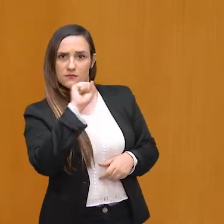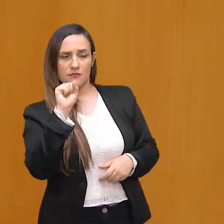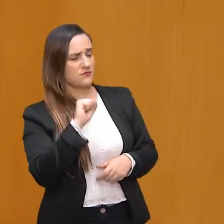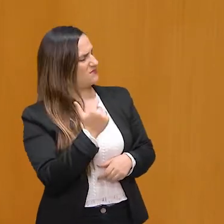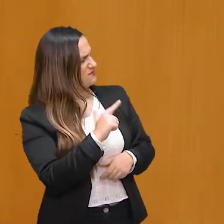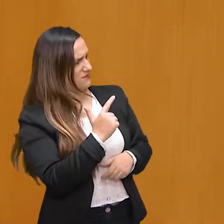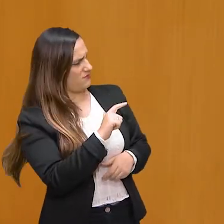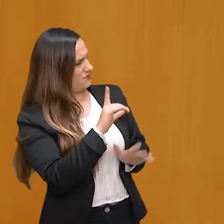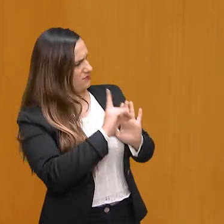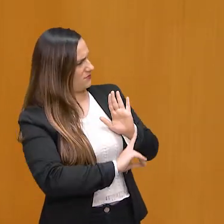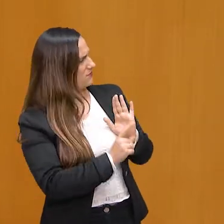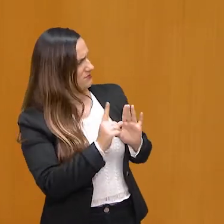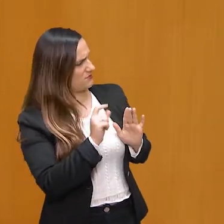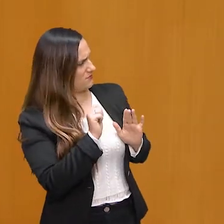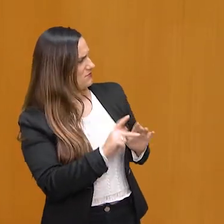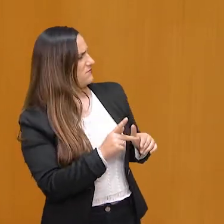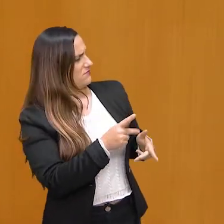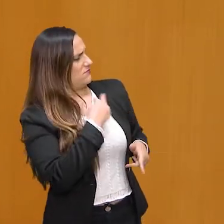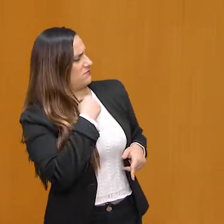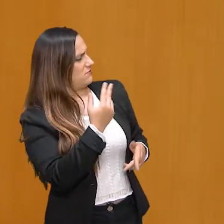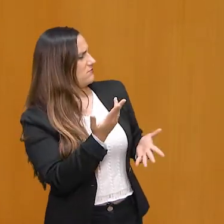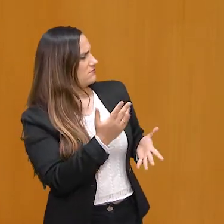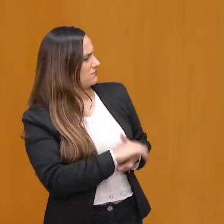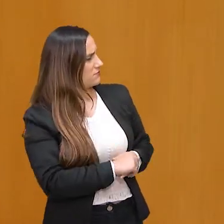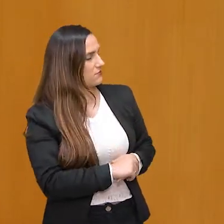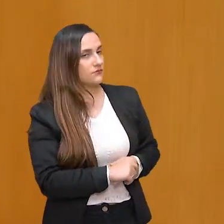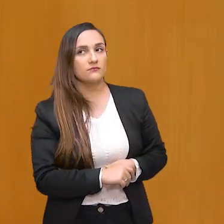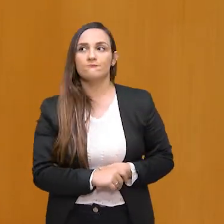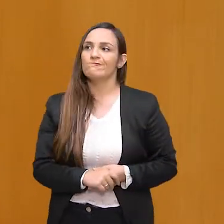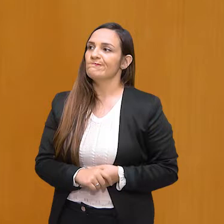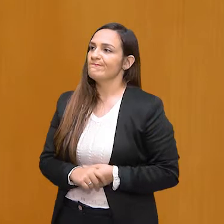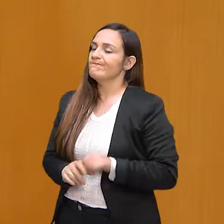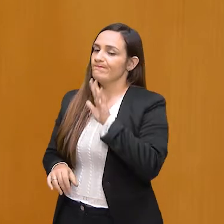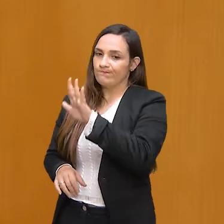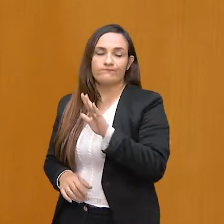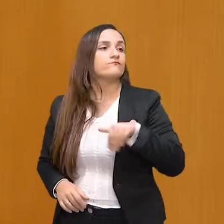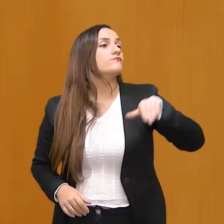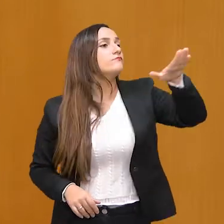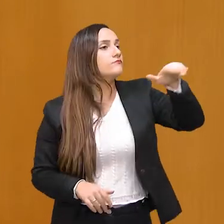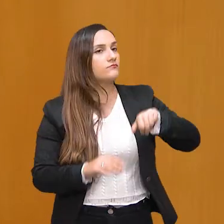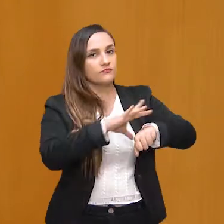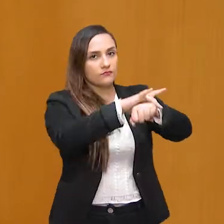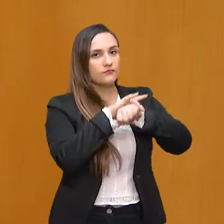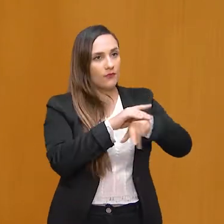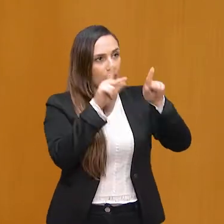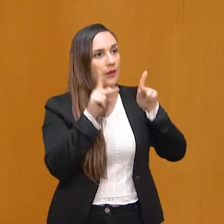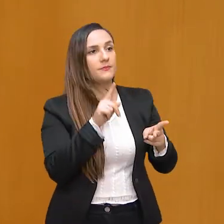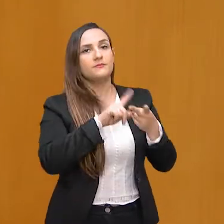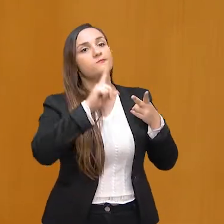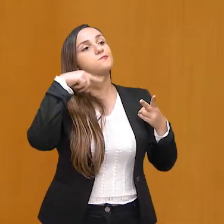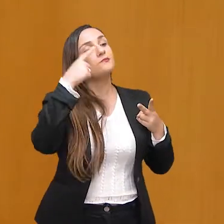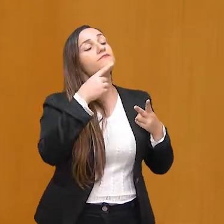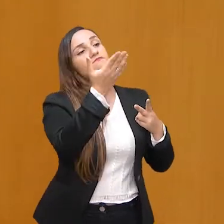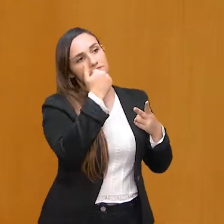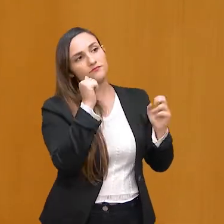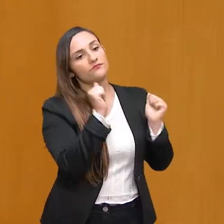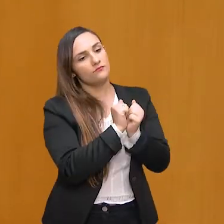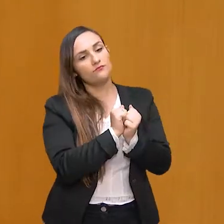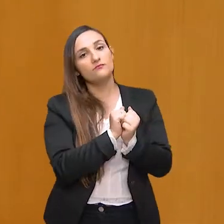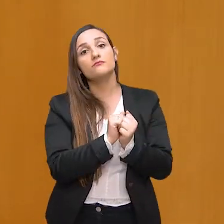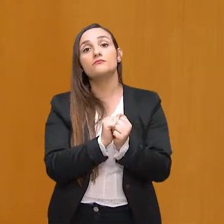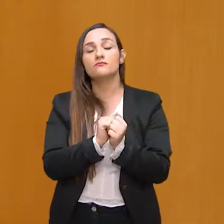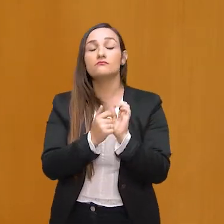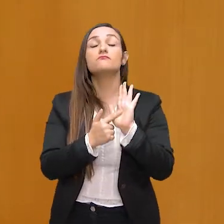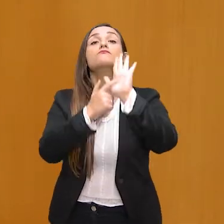direito àquela aposentadoria. Você pode contratar um advogado, um defensor público e ir ao judiciário para que o